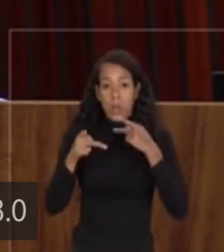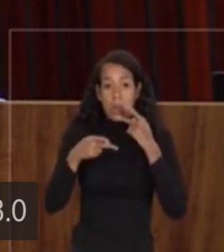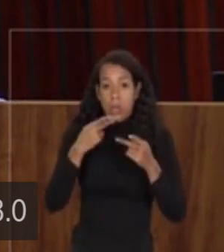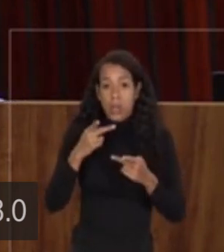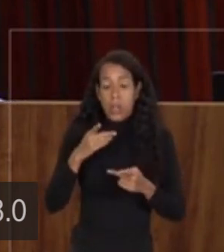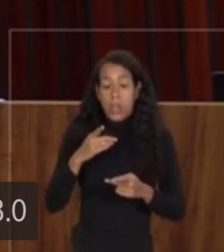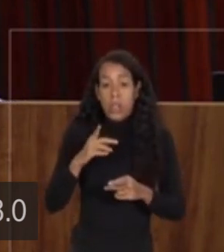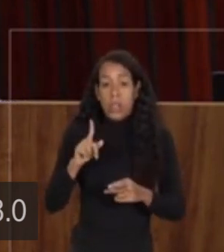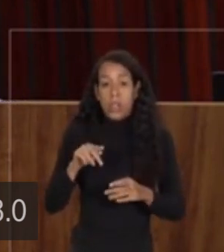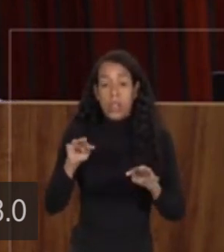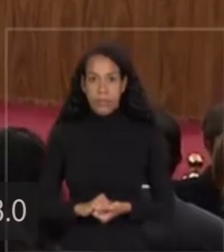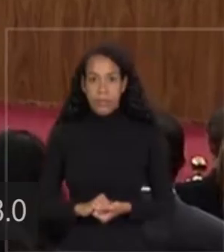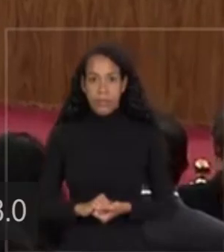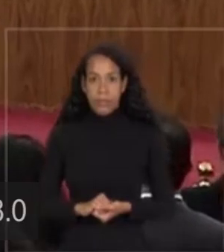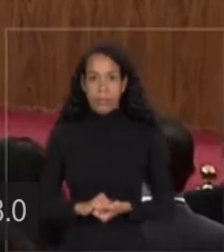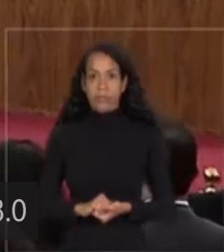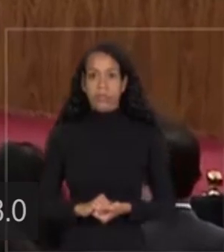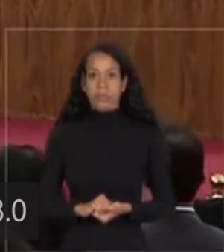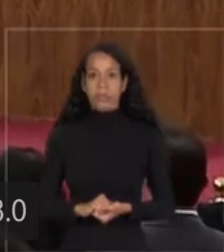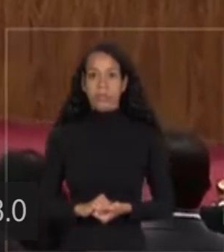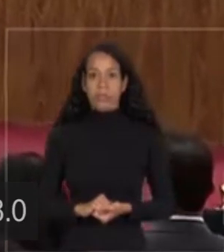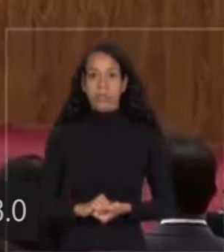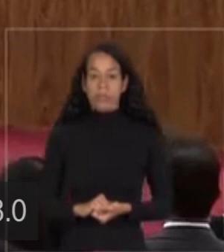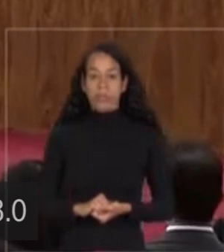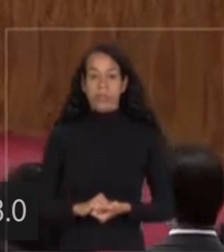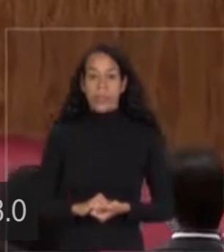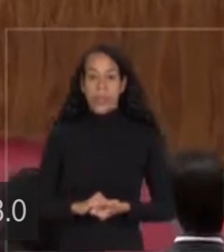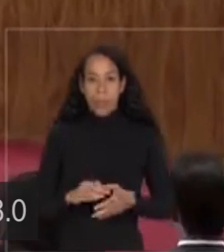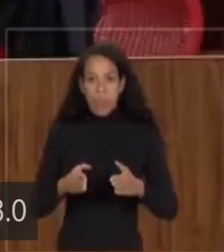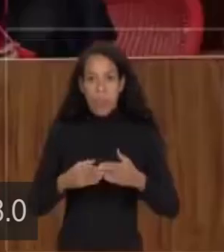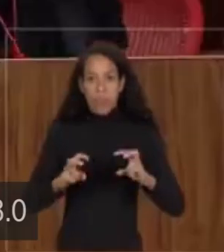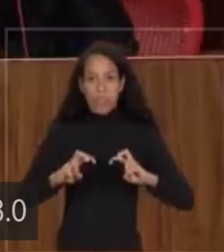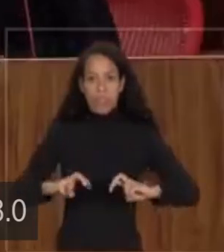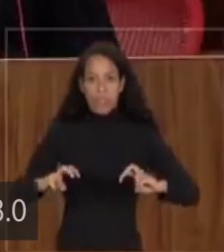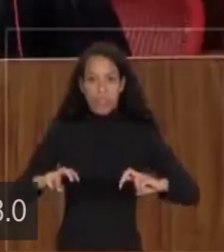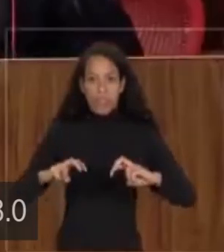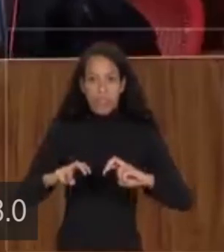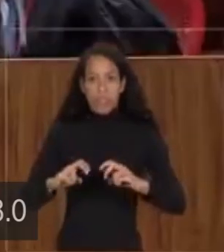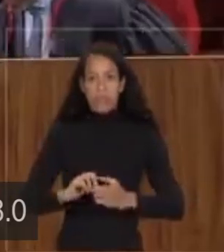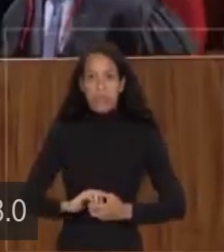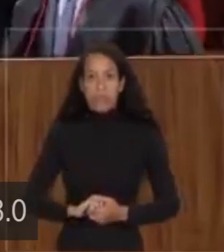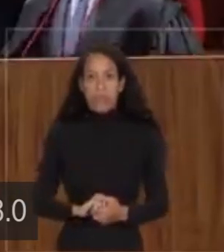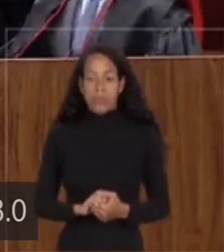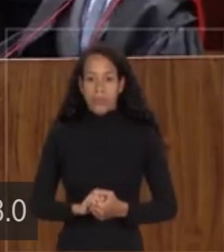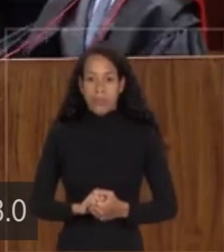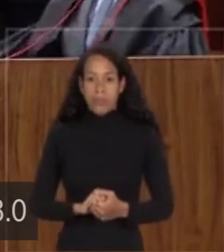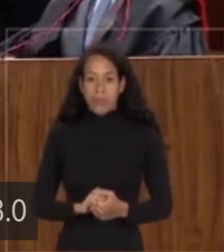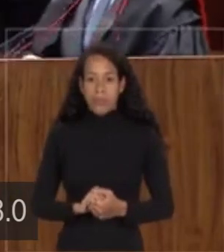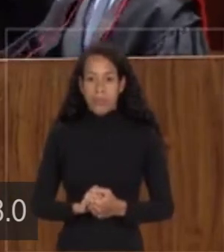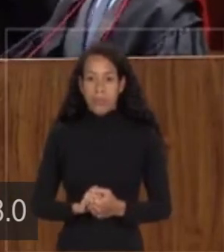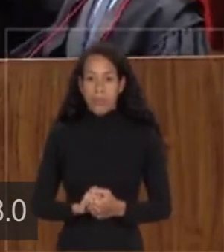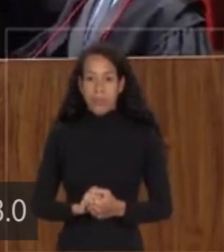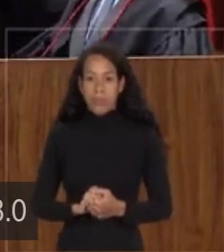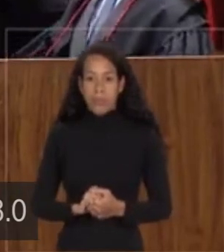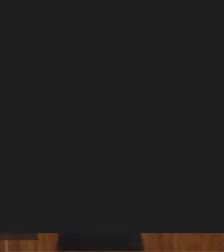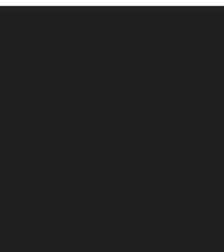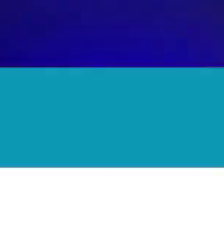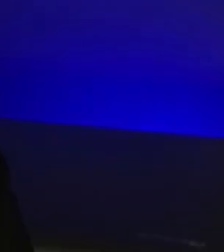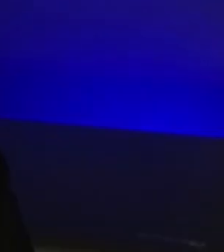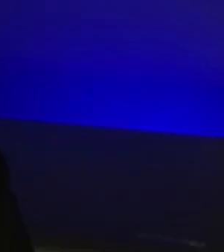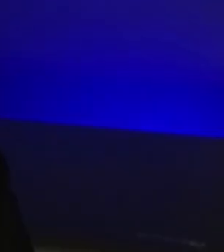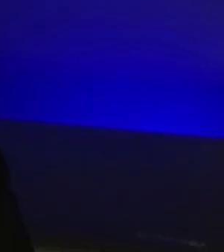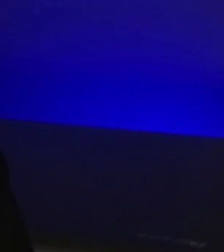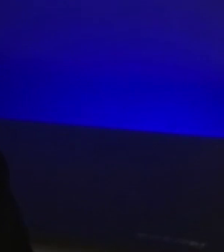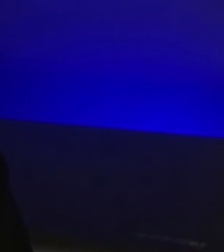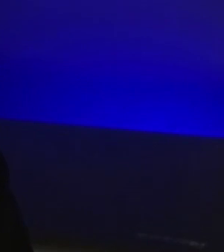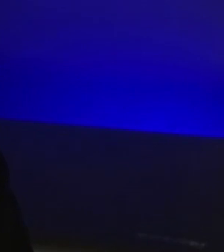poderia torná-lo inelegível. E, seguindo esse parecer, os membros do TSE decidiram votar pela cassação da candidatura do deputado,